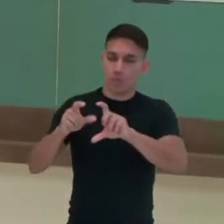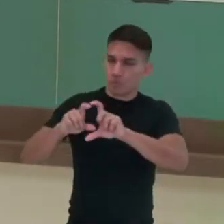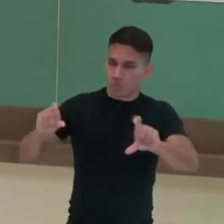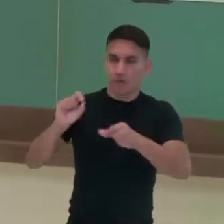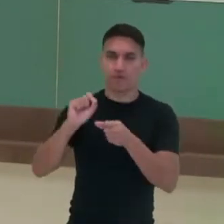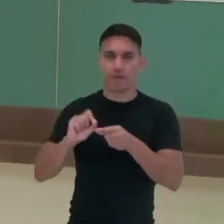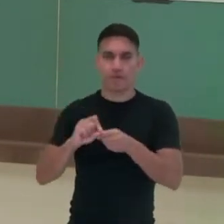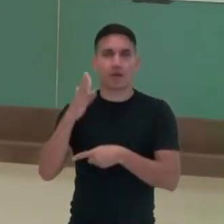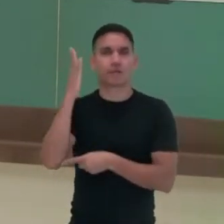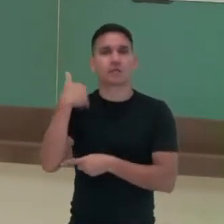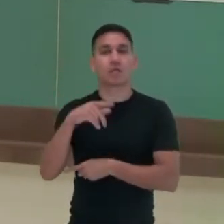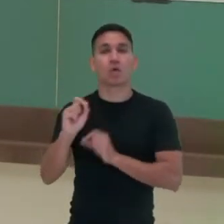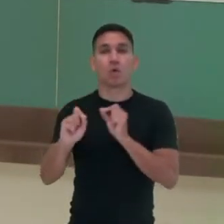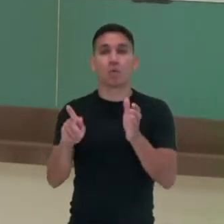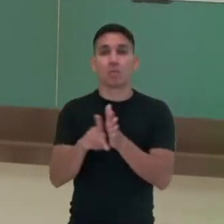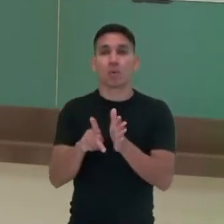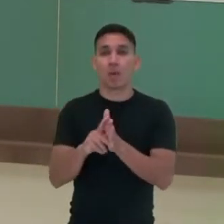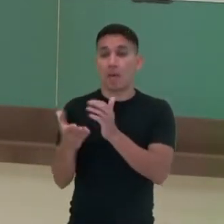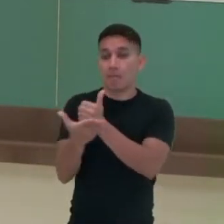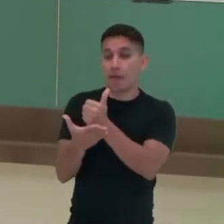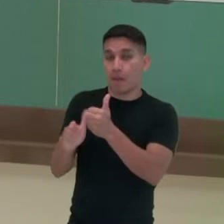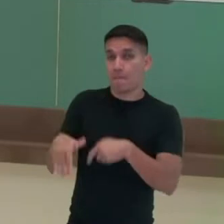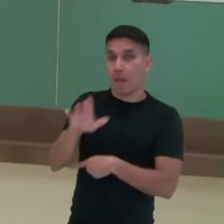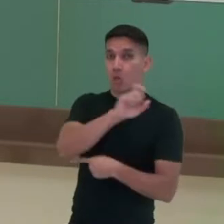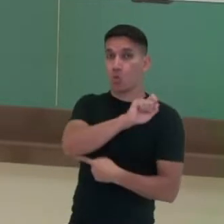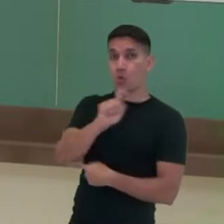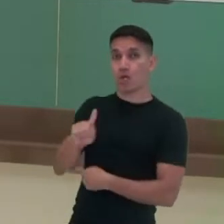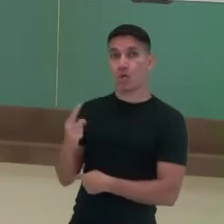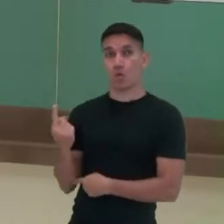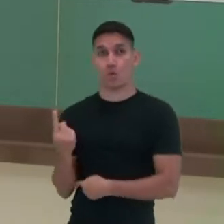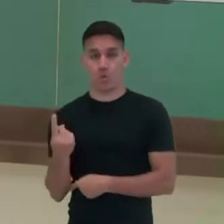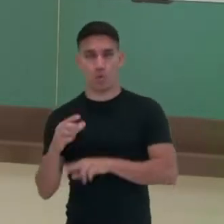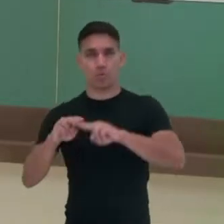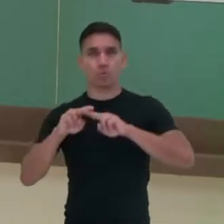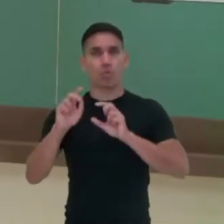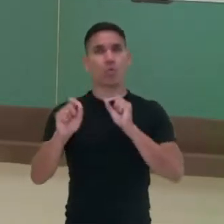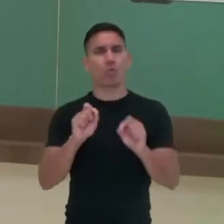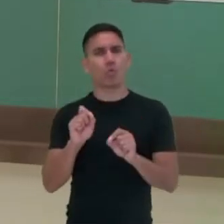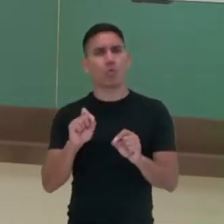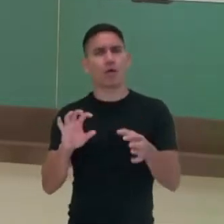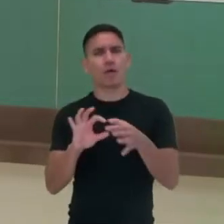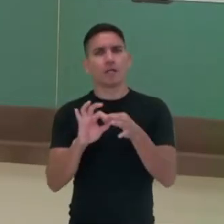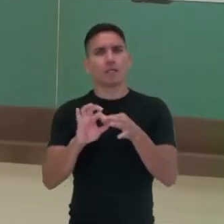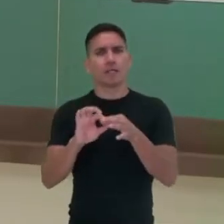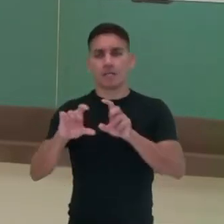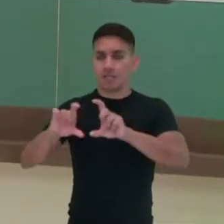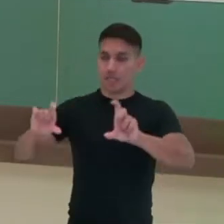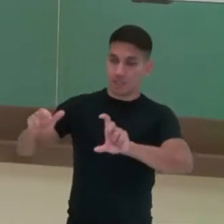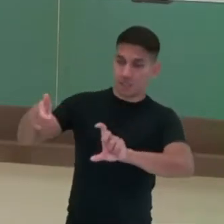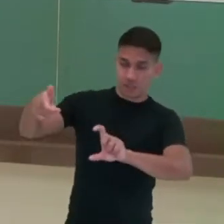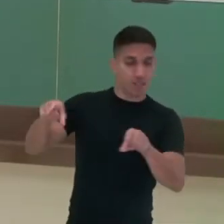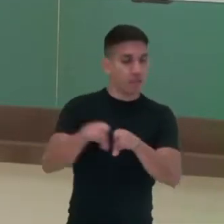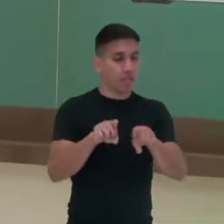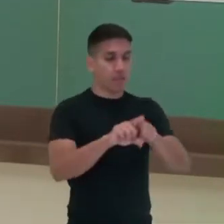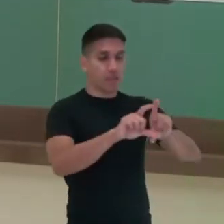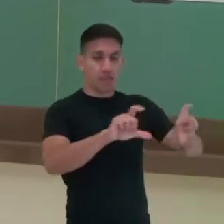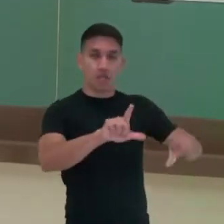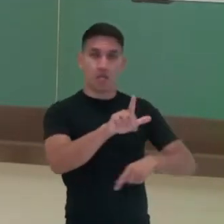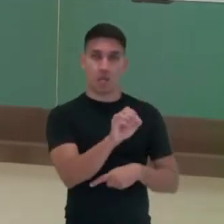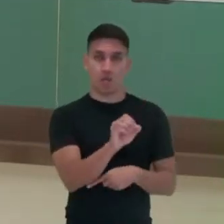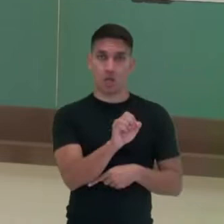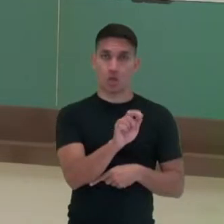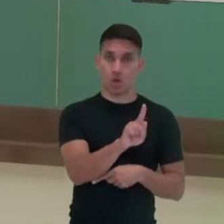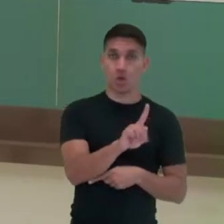minha base é maior do que 1, então, tanto para a função exponencial quanto para a logarítmica, a função é crescente.